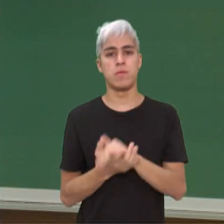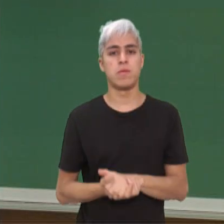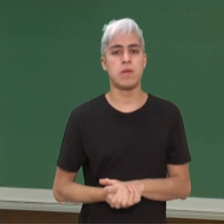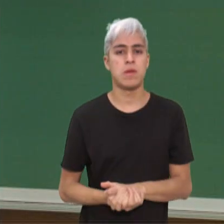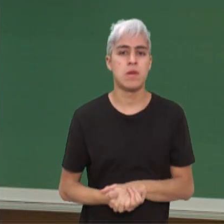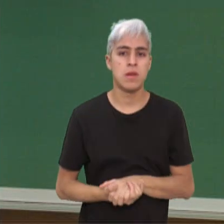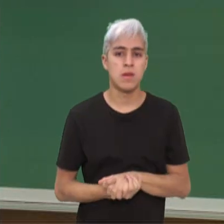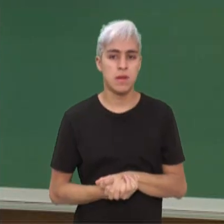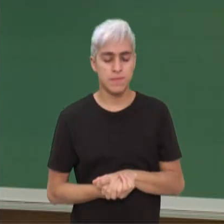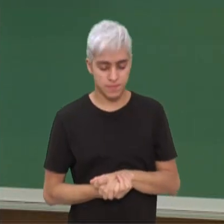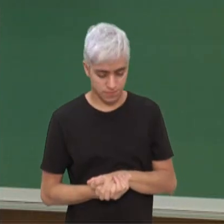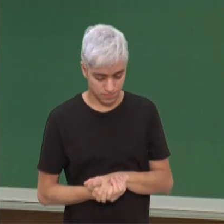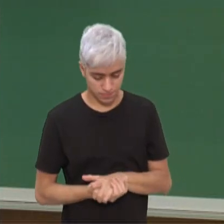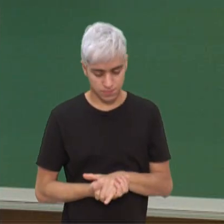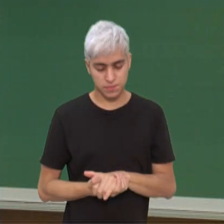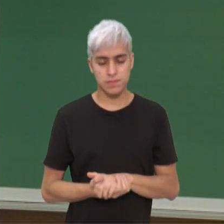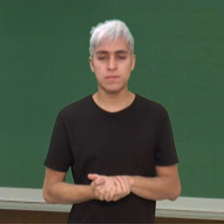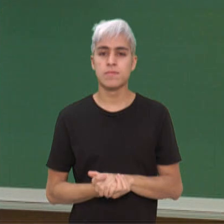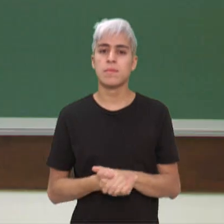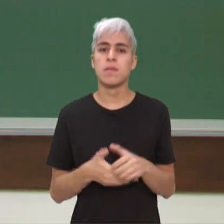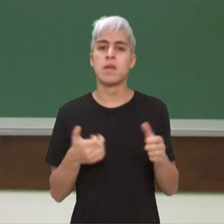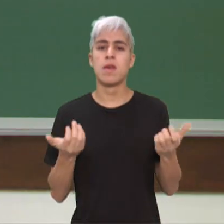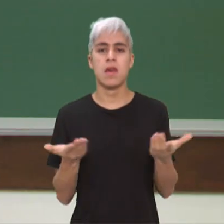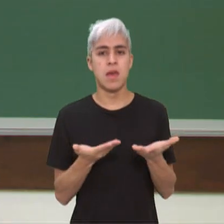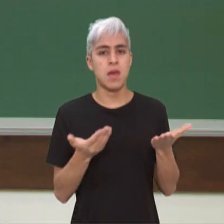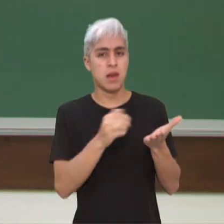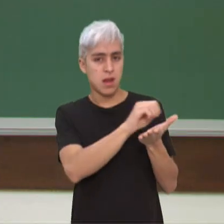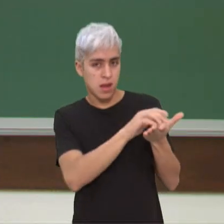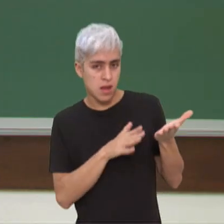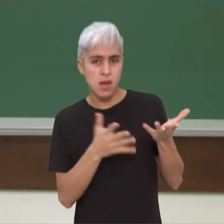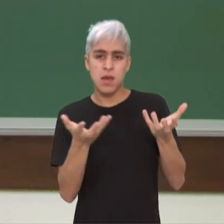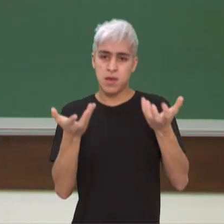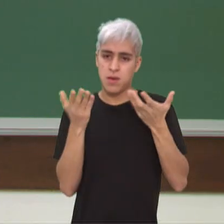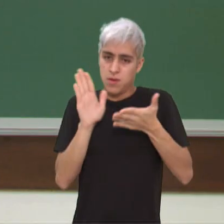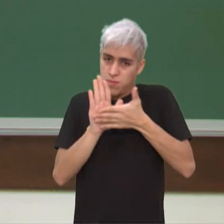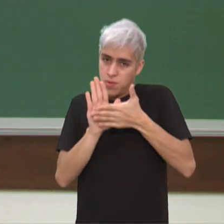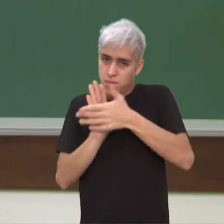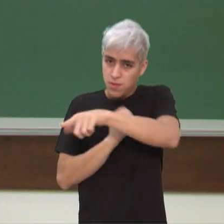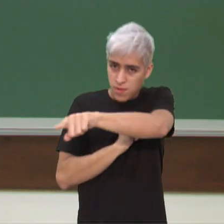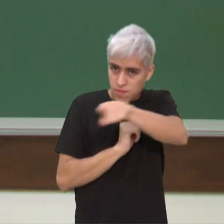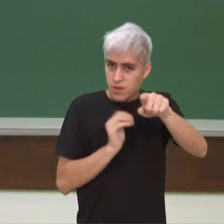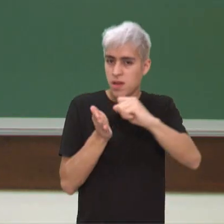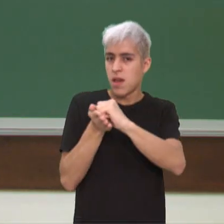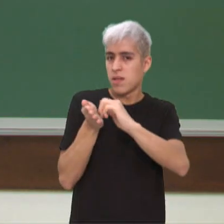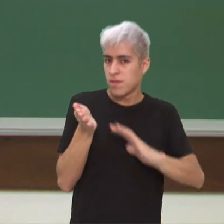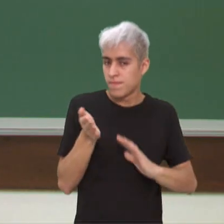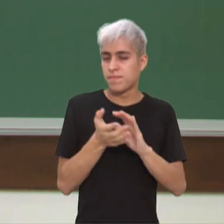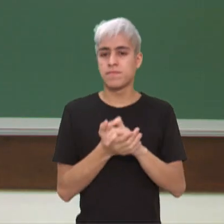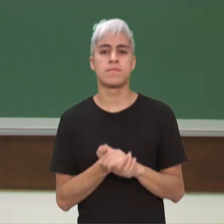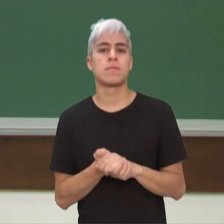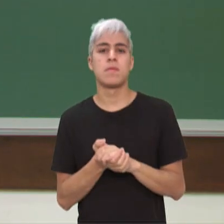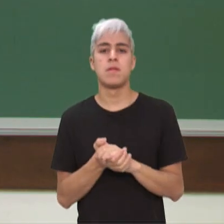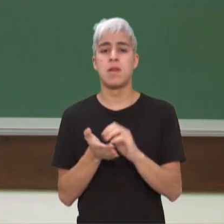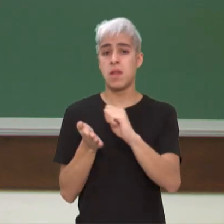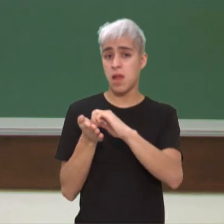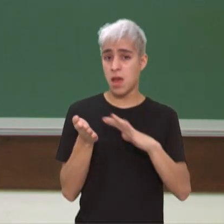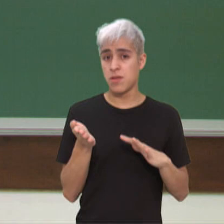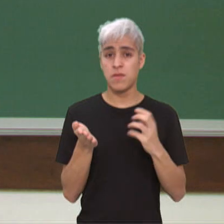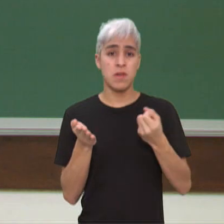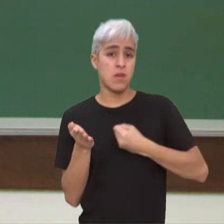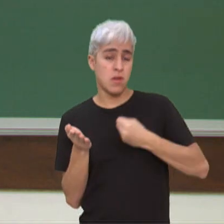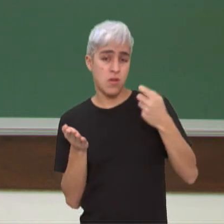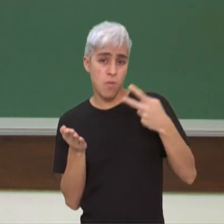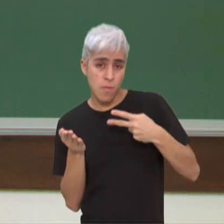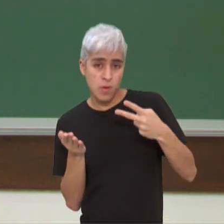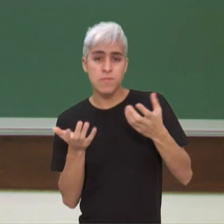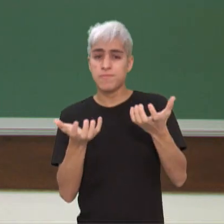ok? Vamos a uma atividade, quero propor a você aí uma atividade. Na atividade número 2,